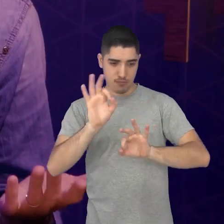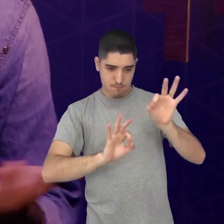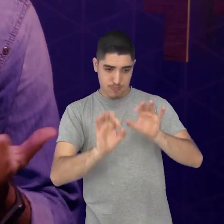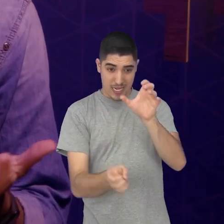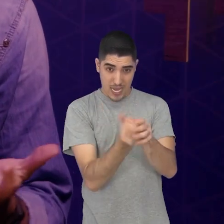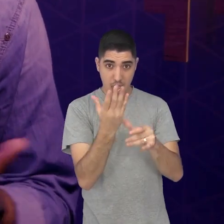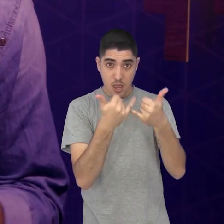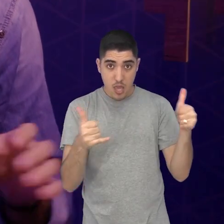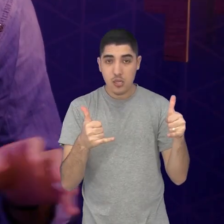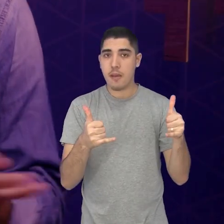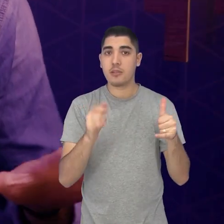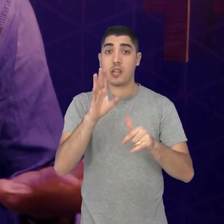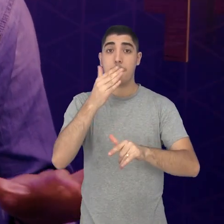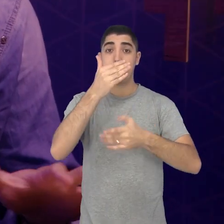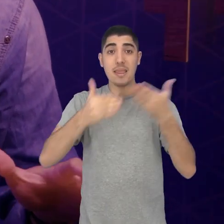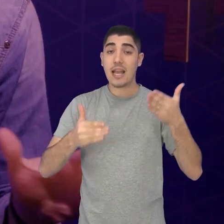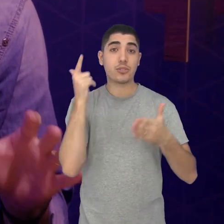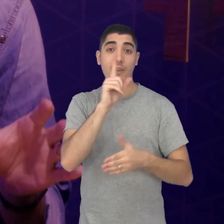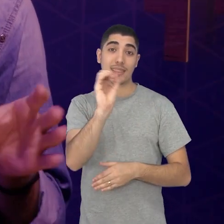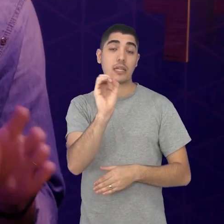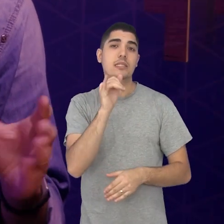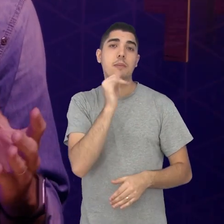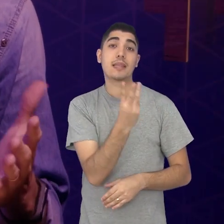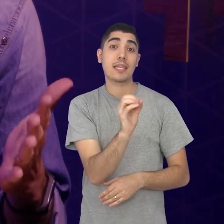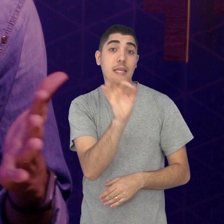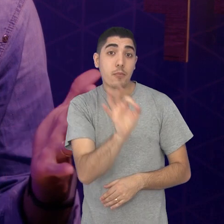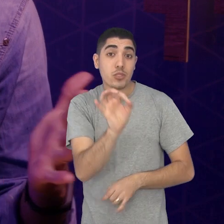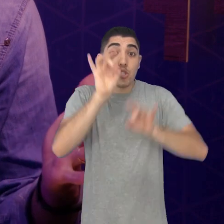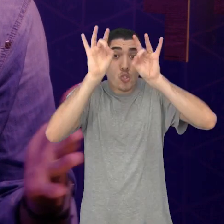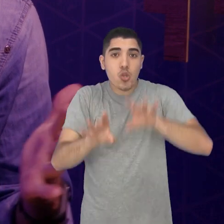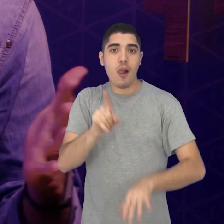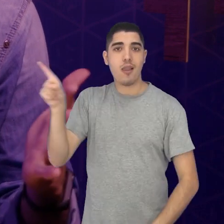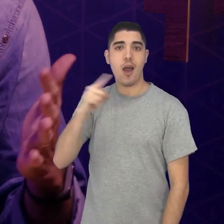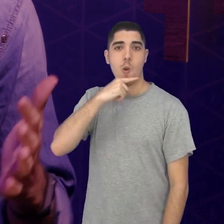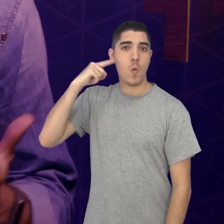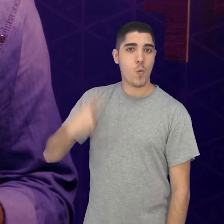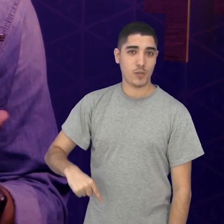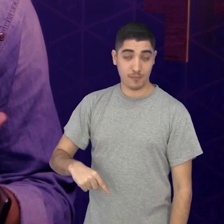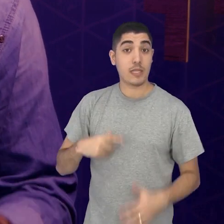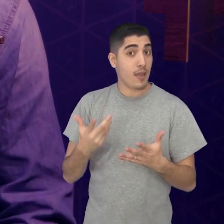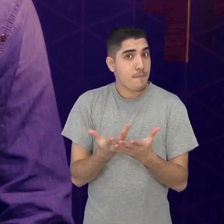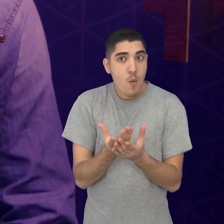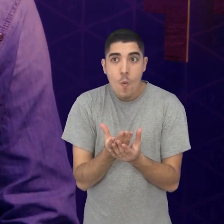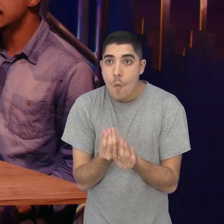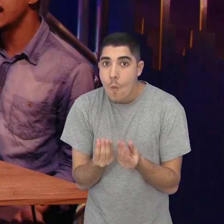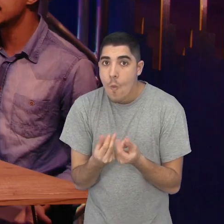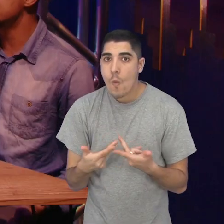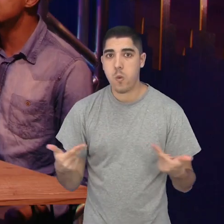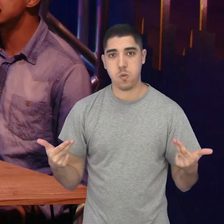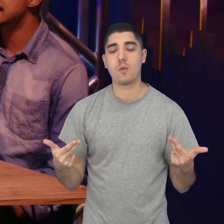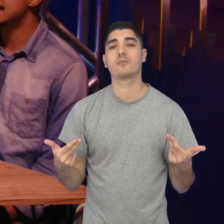eles gastam, né? Desses 55%, 30% é só da Rússia. Né? Muita coisa. É muita coisa.